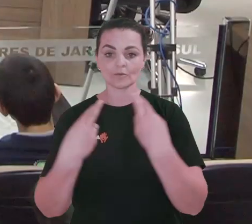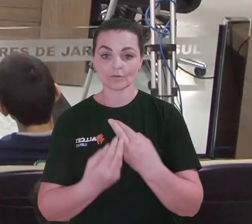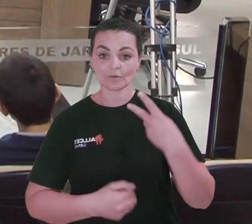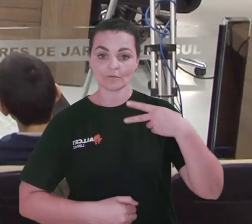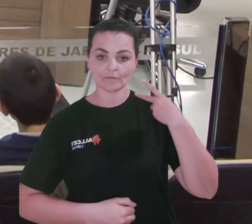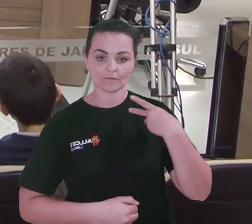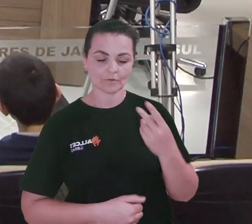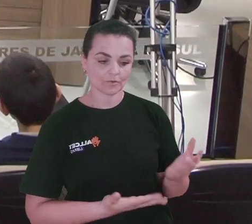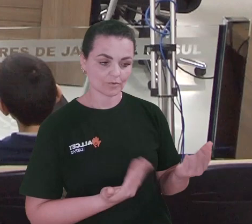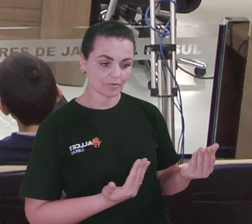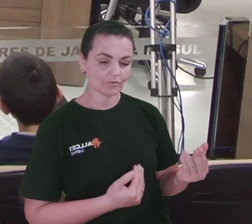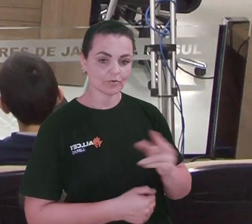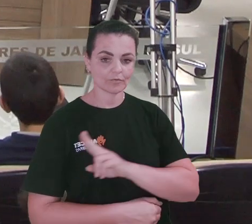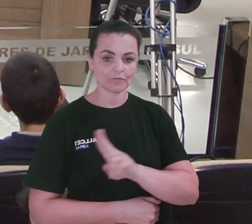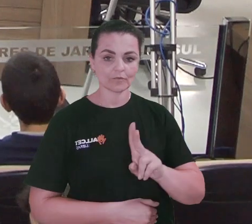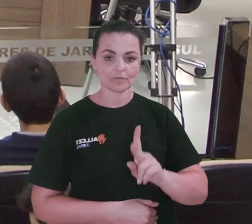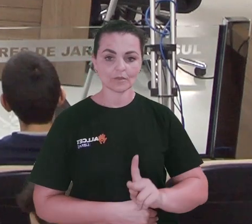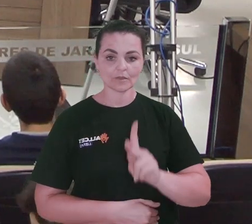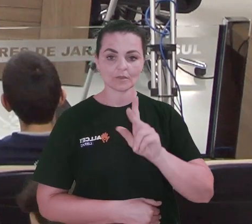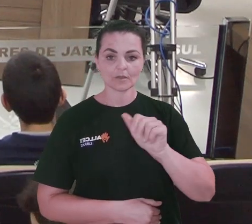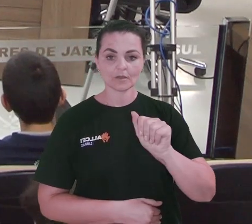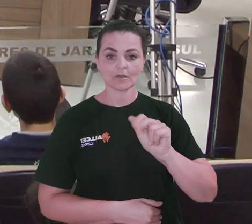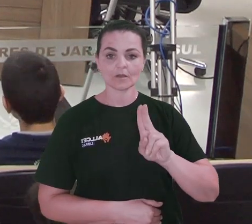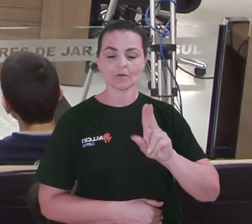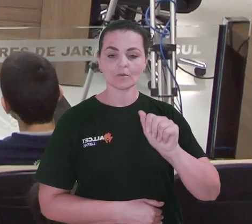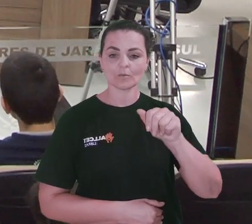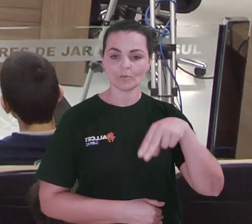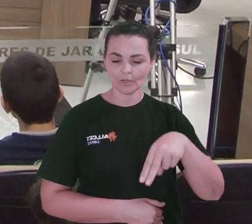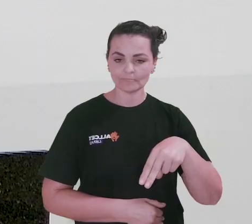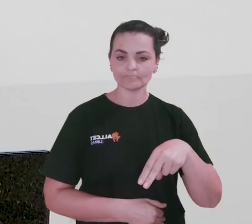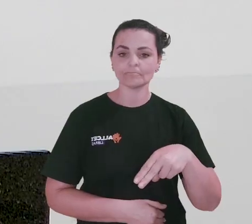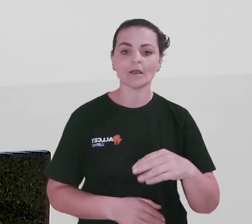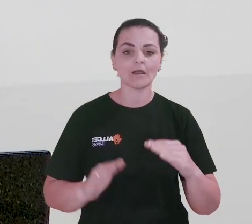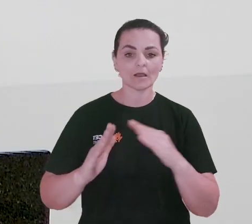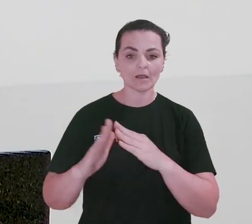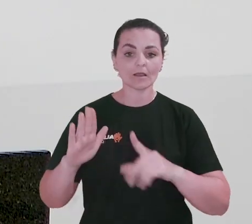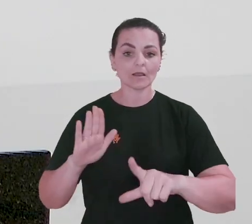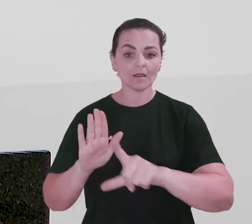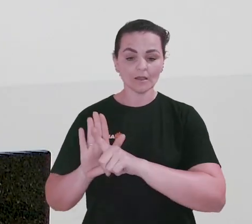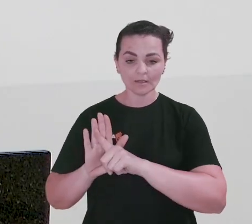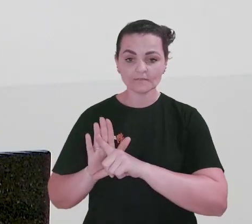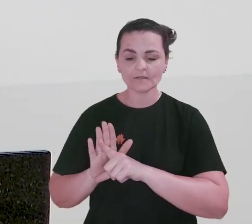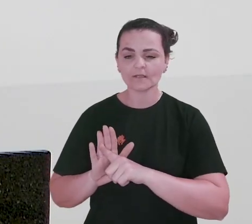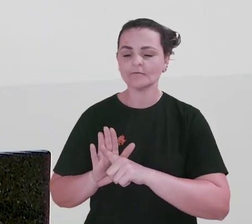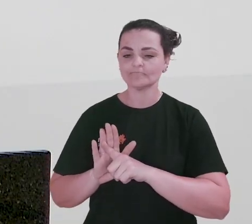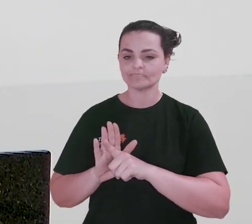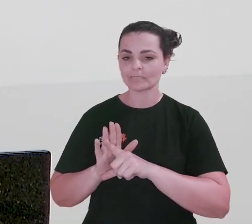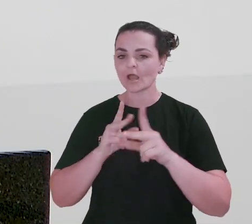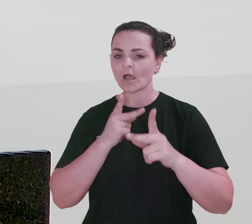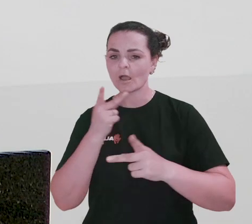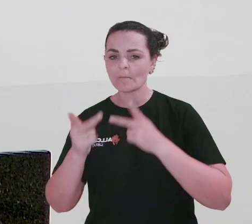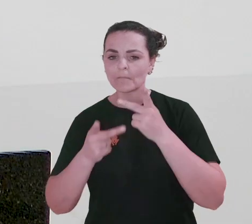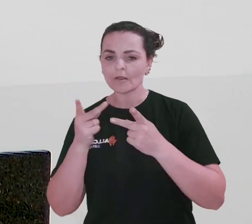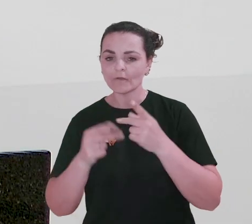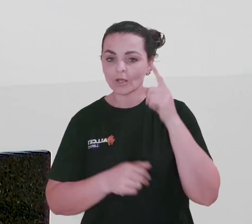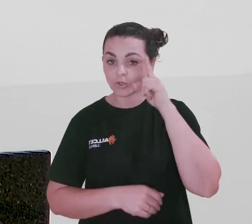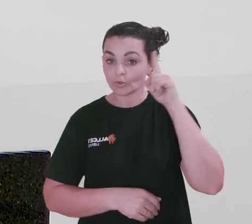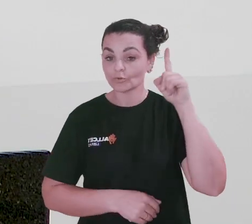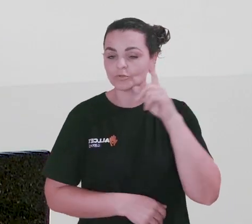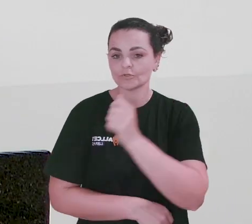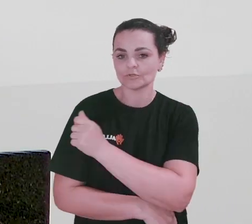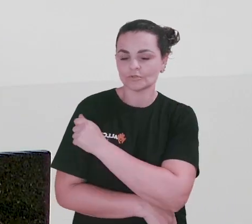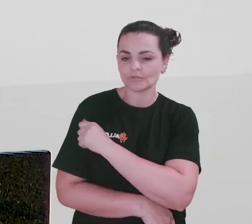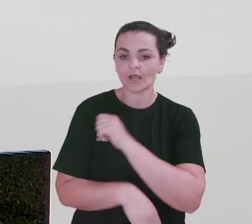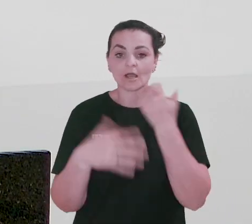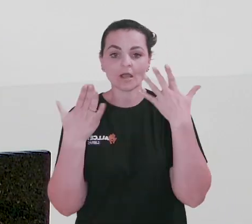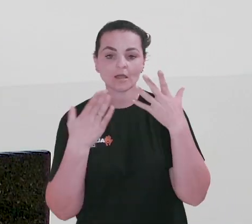durante a sessão Mirim o parlamentar Cauã Henrique da Silva foi a tribuna da casa de leis para falar sobre o